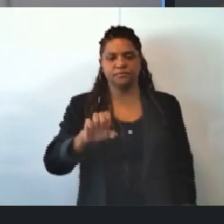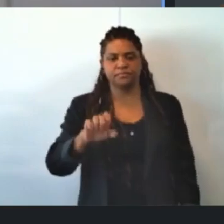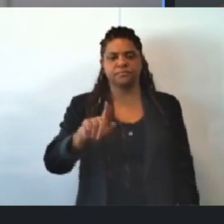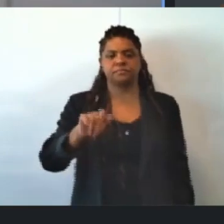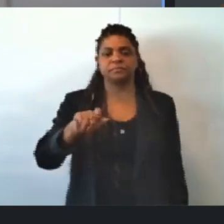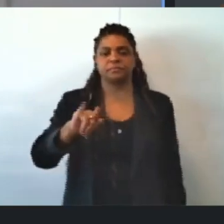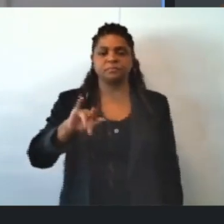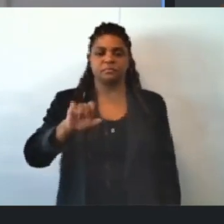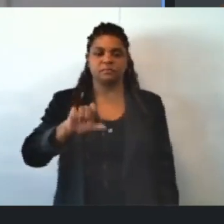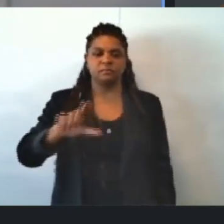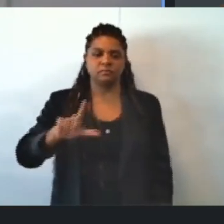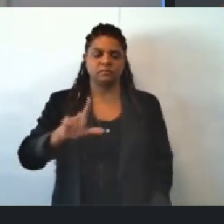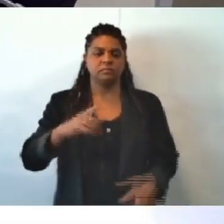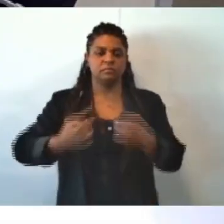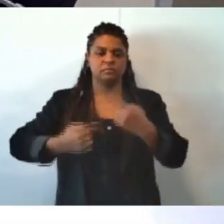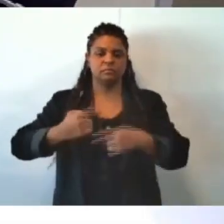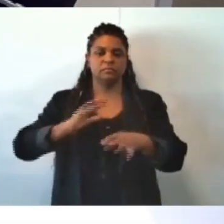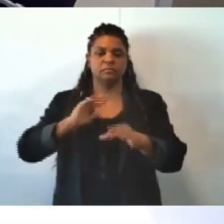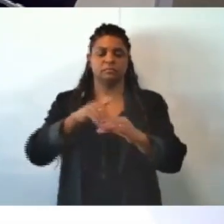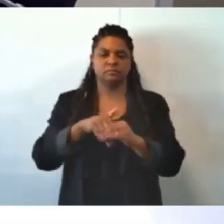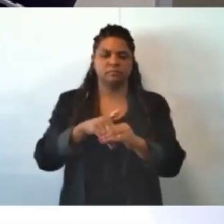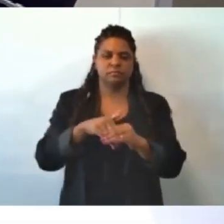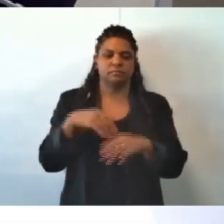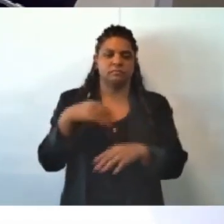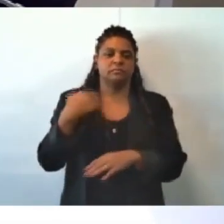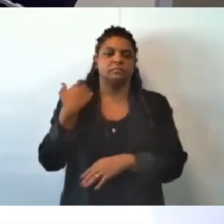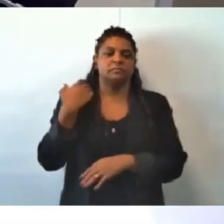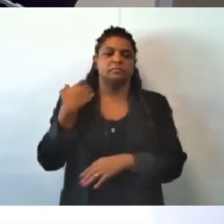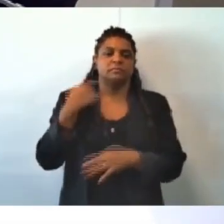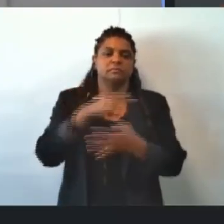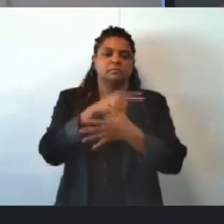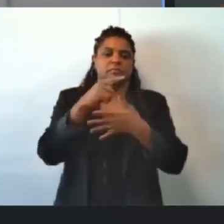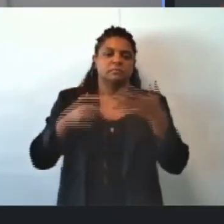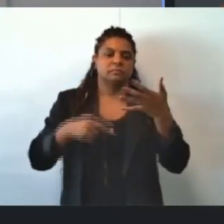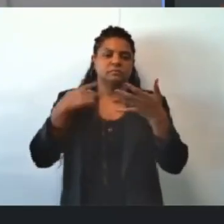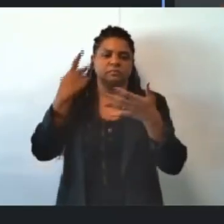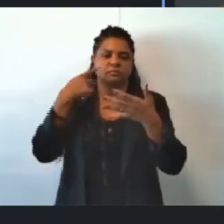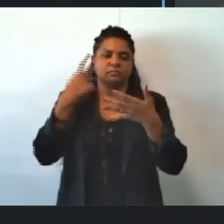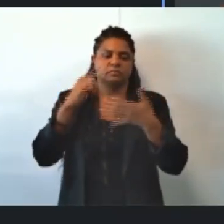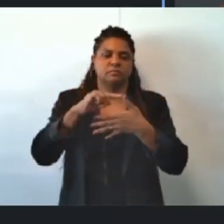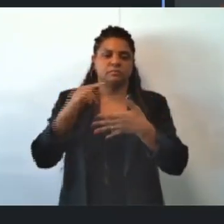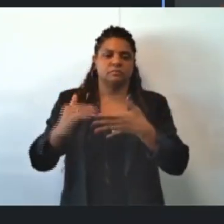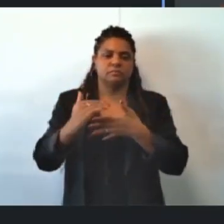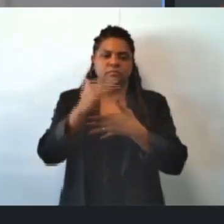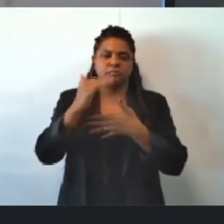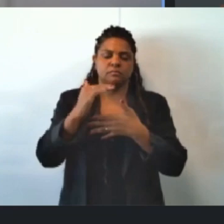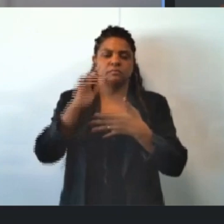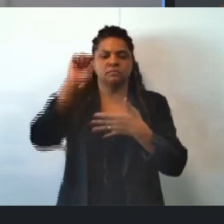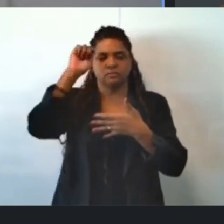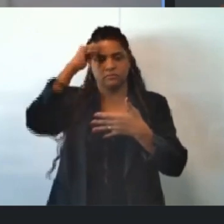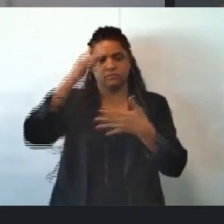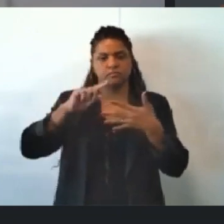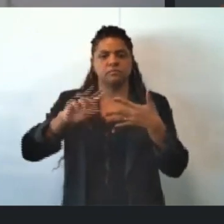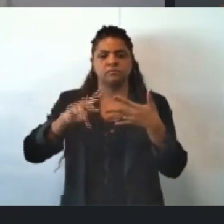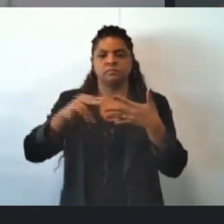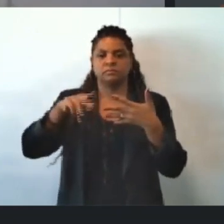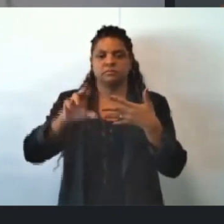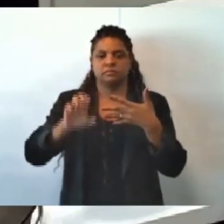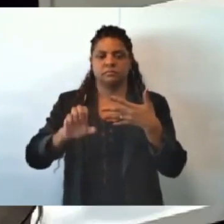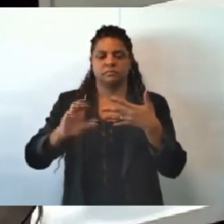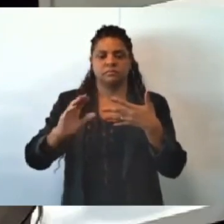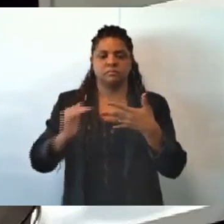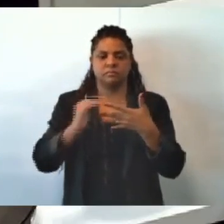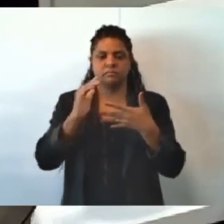Em votação, como voto, vereador Preto. De acordo. Henrique Braga. De acordo. Miltinho CGE. De